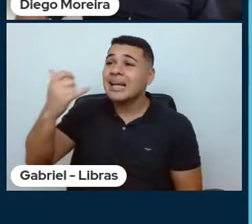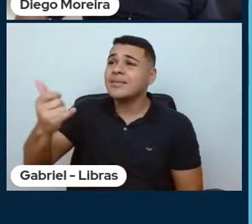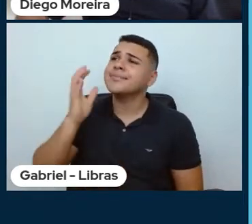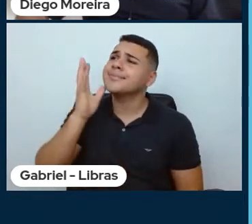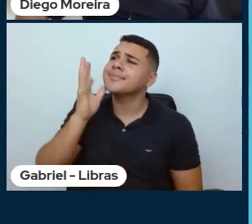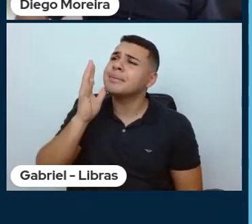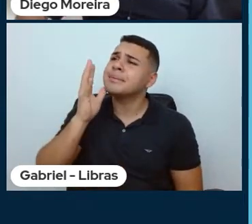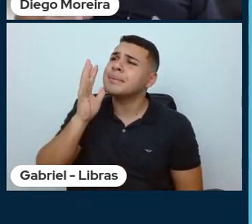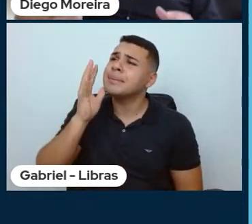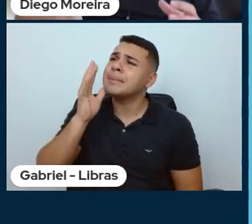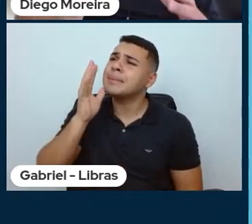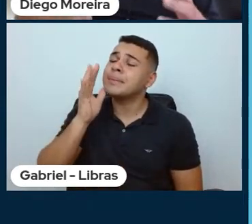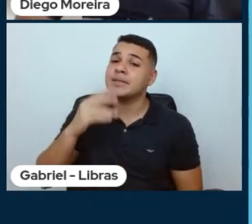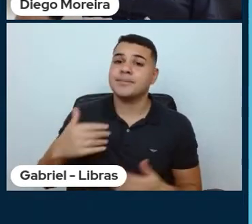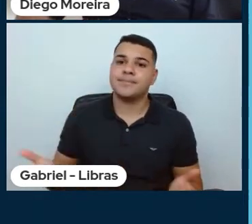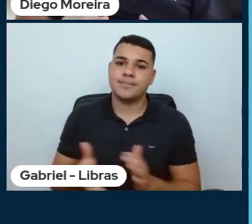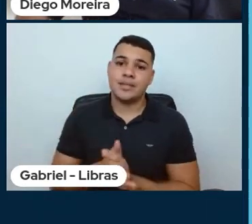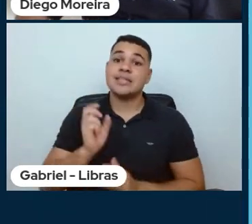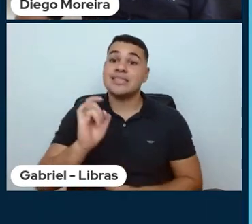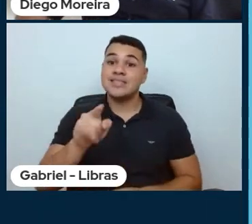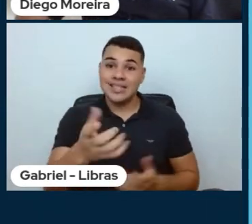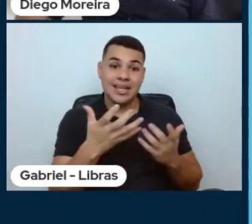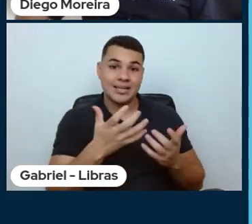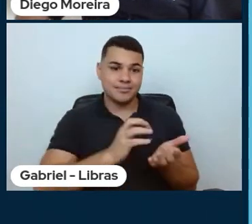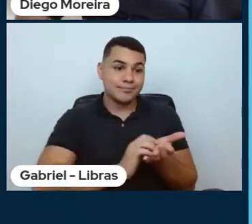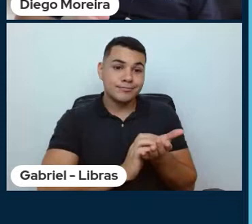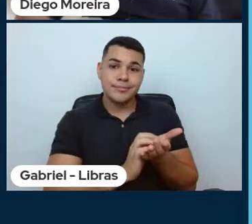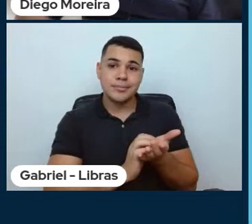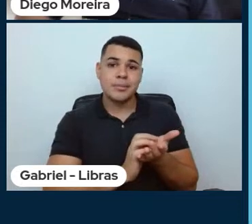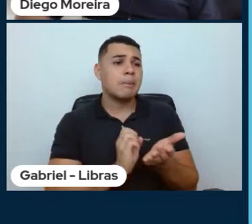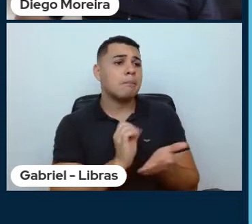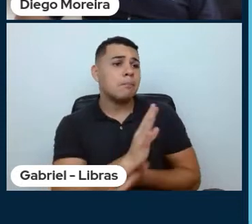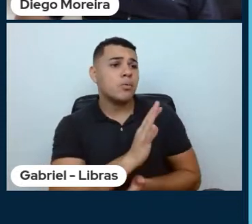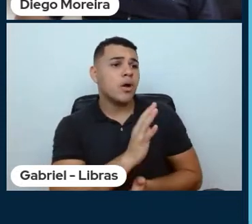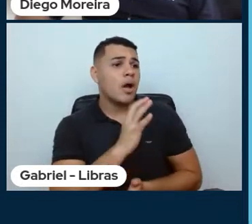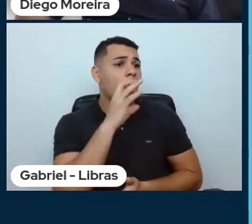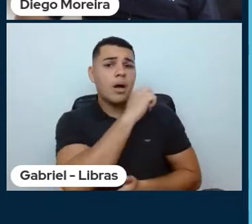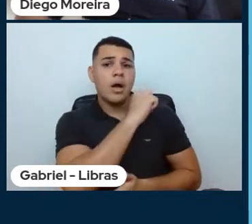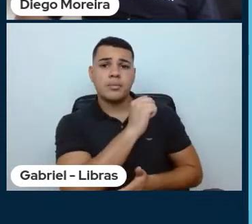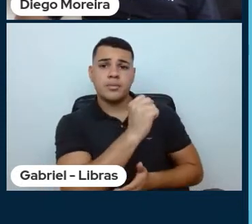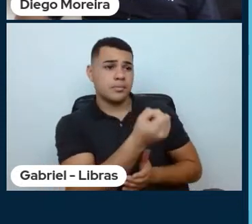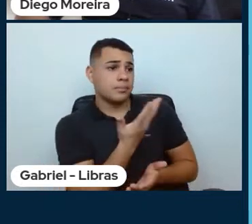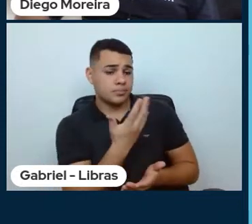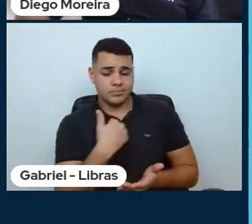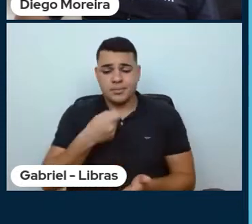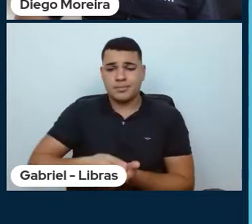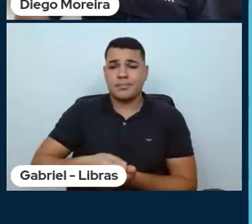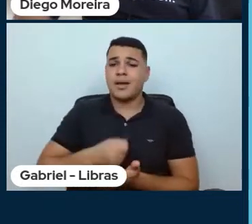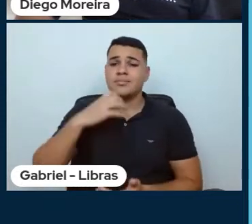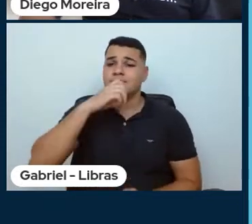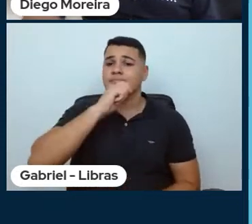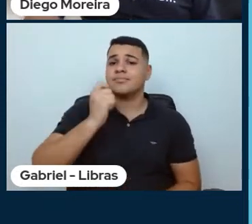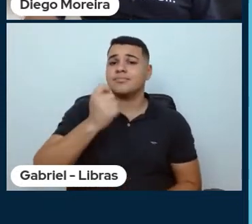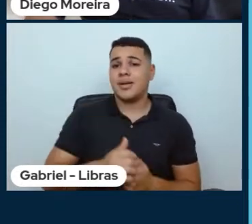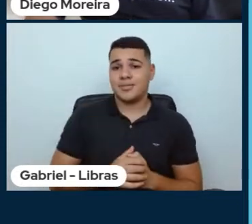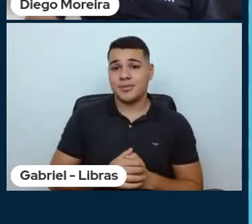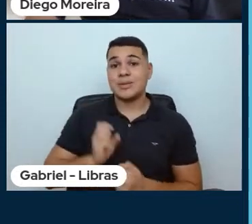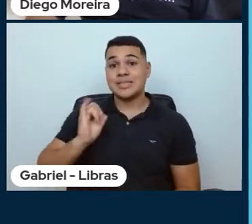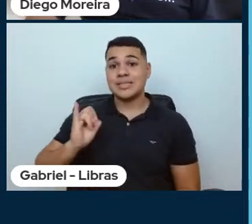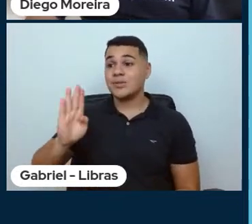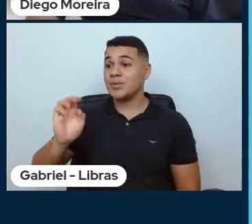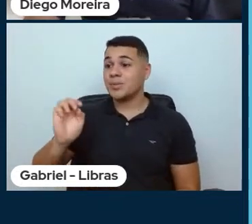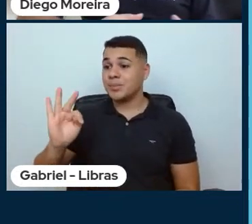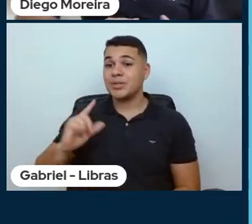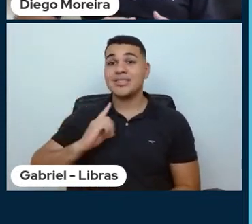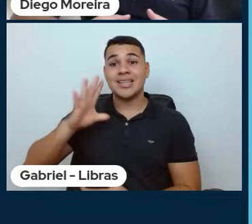essa visão, né, de ter essas informações em mãos. Quanto mais você tiver essas informações para agilizar para o